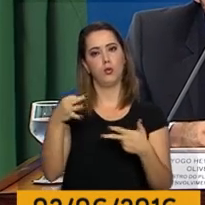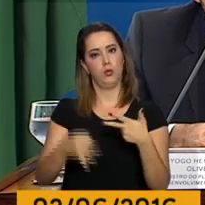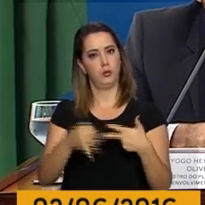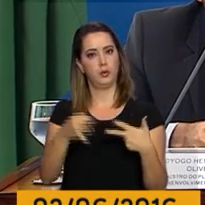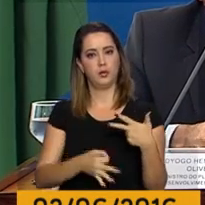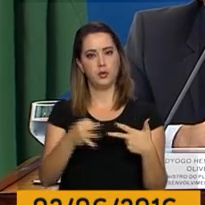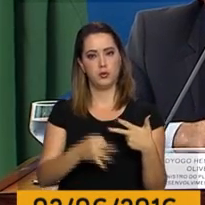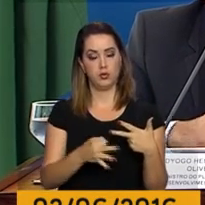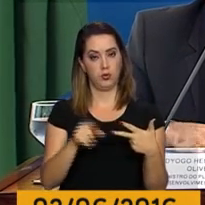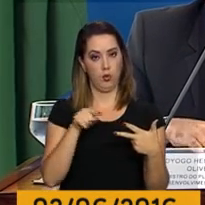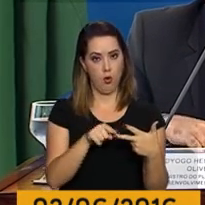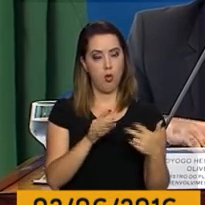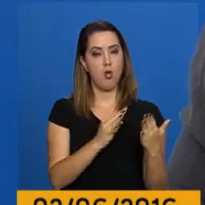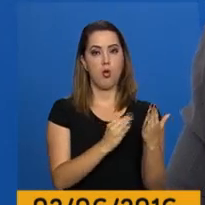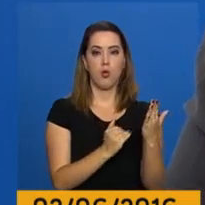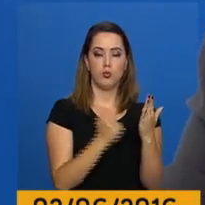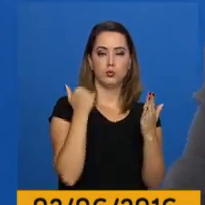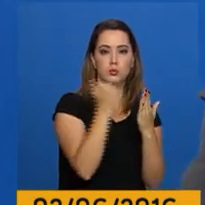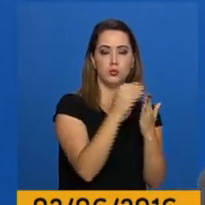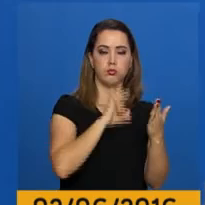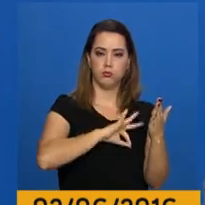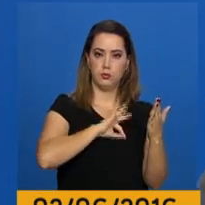foi um reajuste diferenciado,